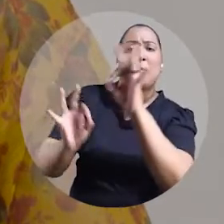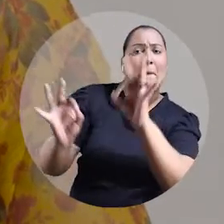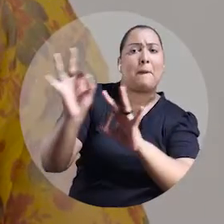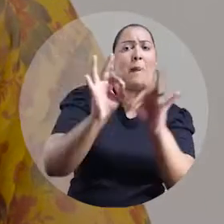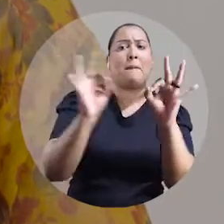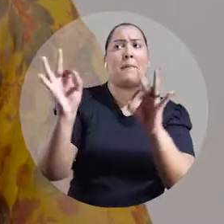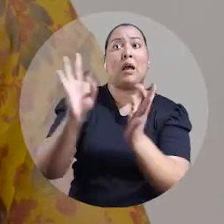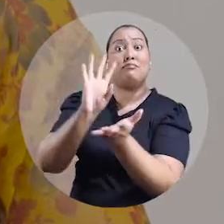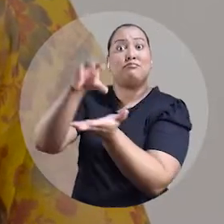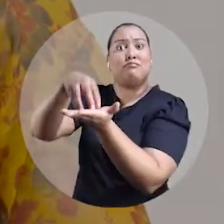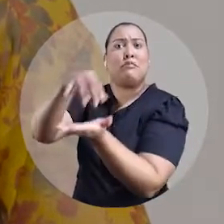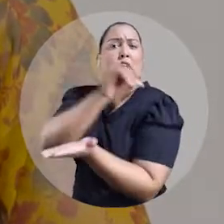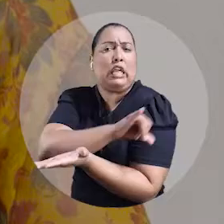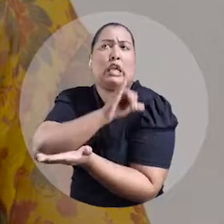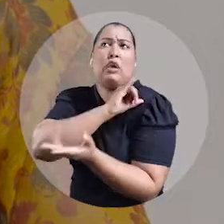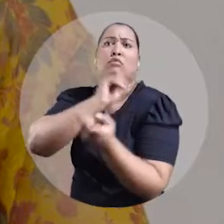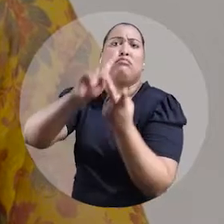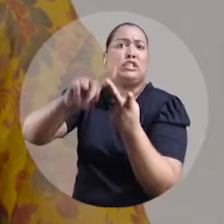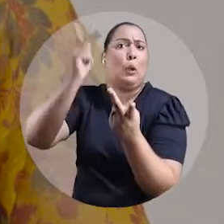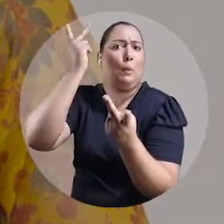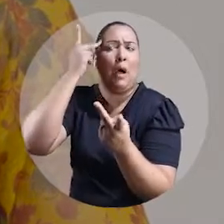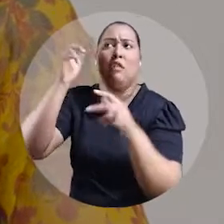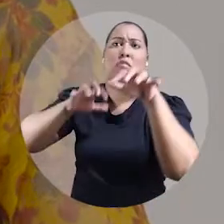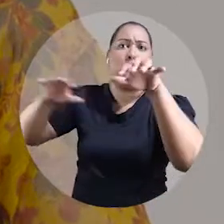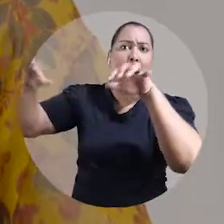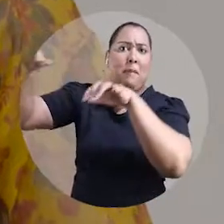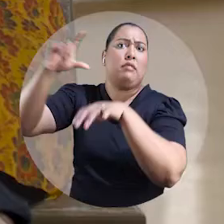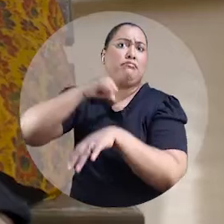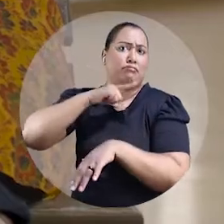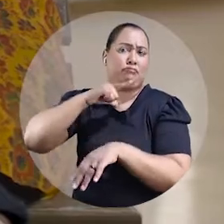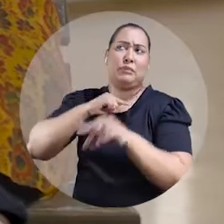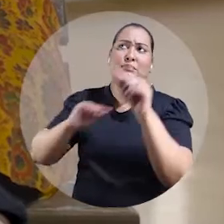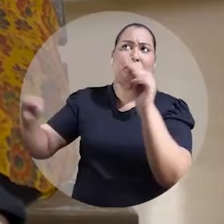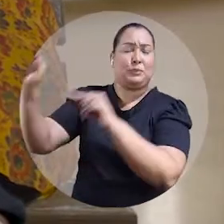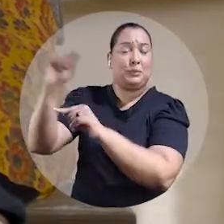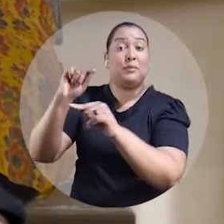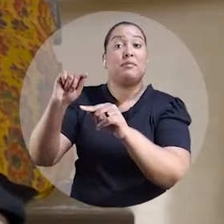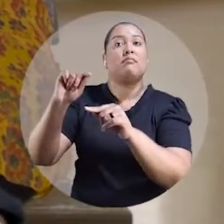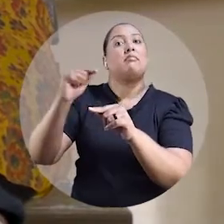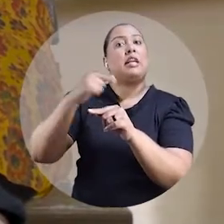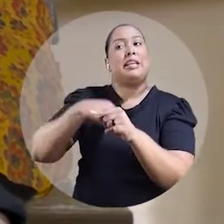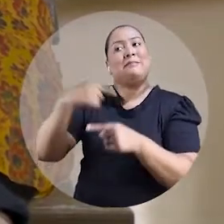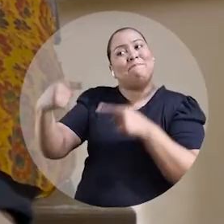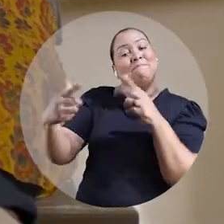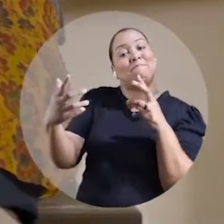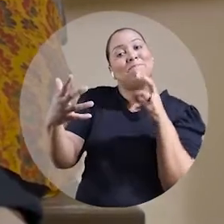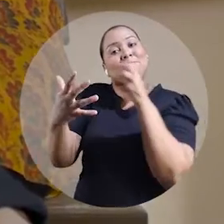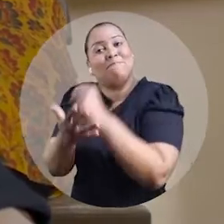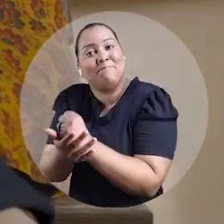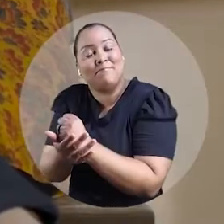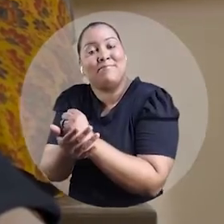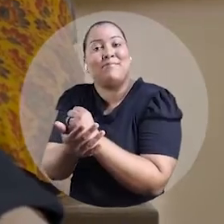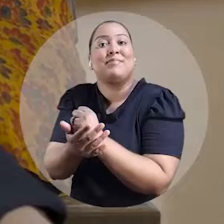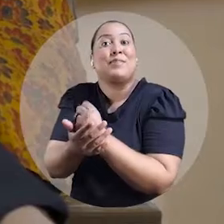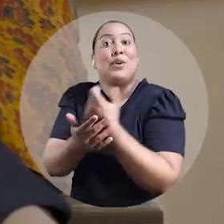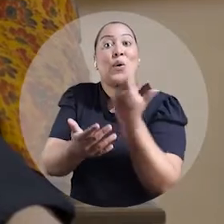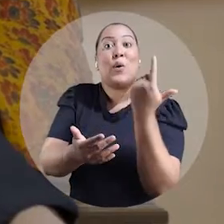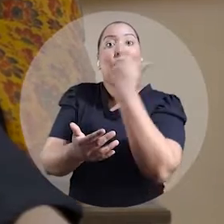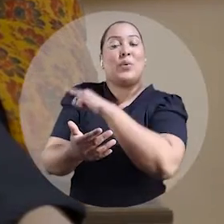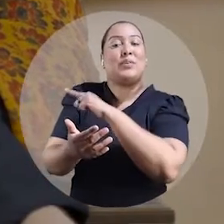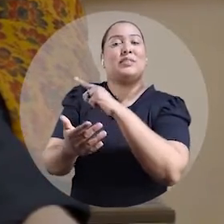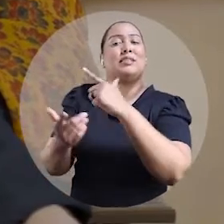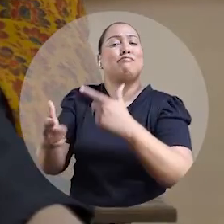que tem sede no Rio de Janeiro e em São Paulo, né, e obtive